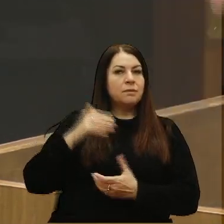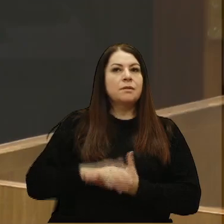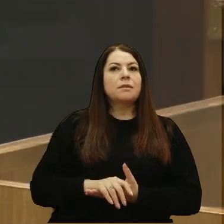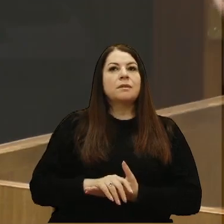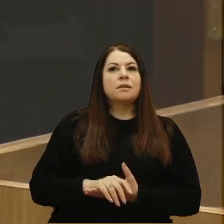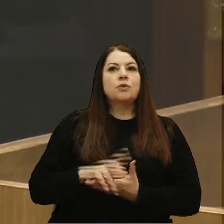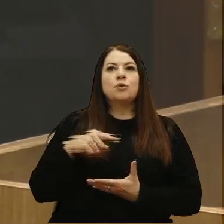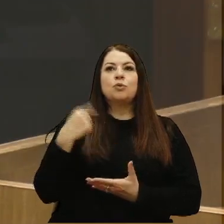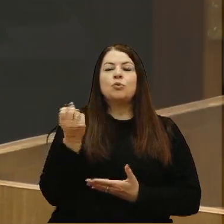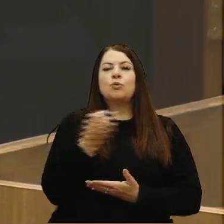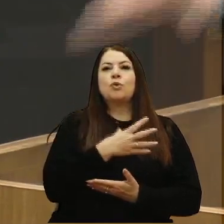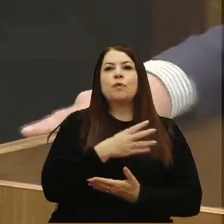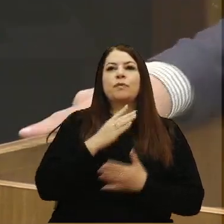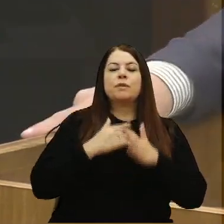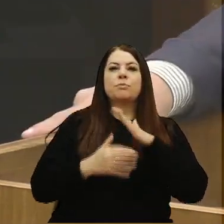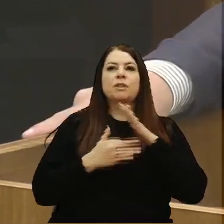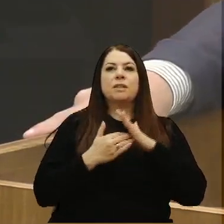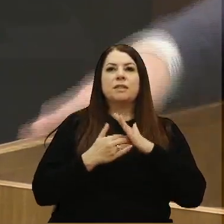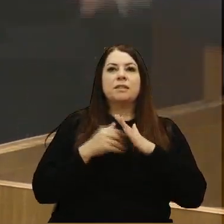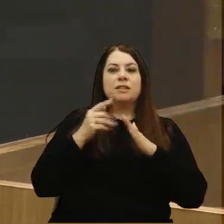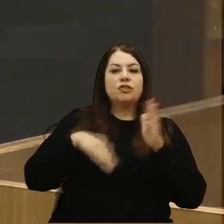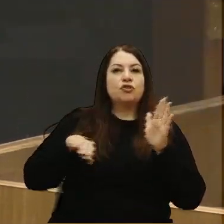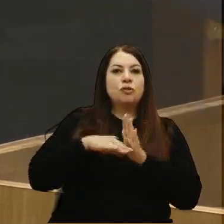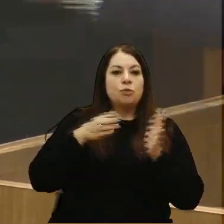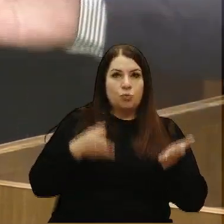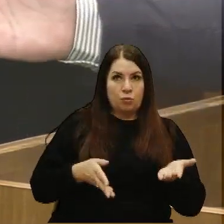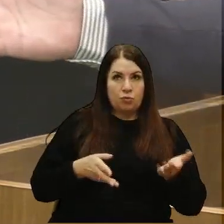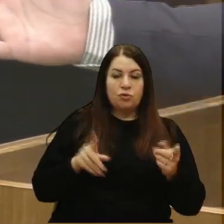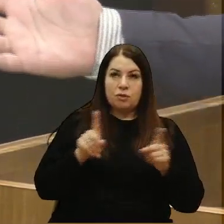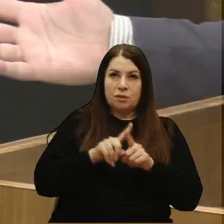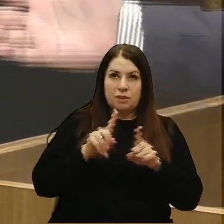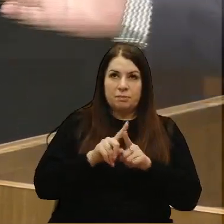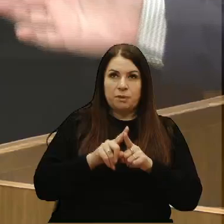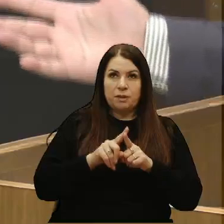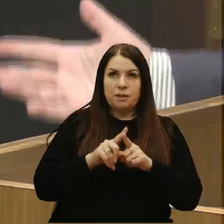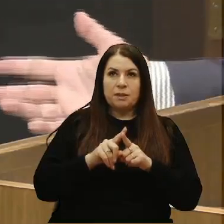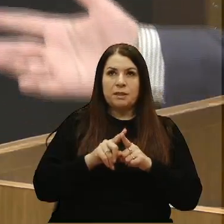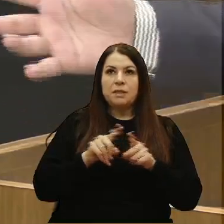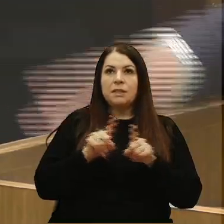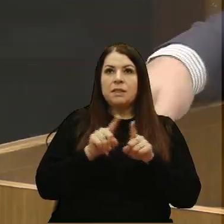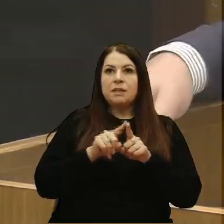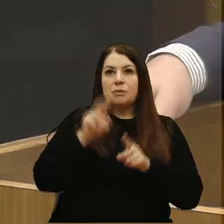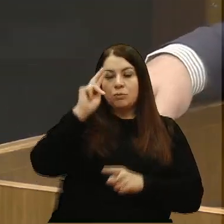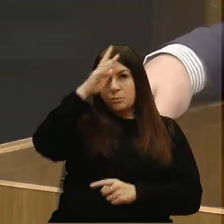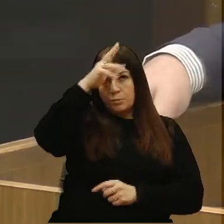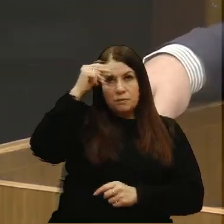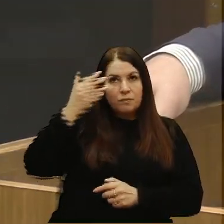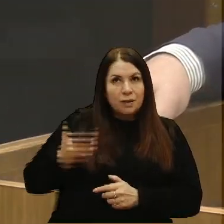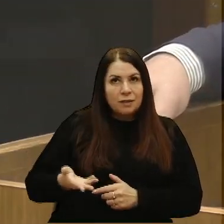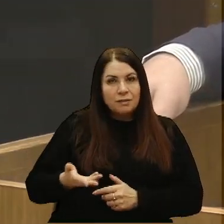dos novos imigrantes que chegam hoje, inclusive dos migrantes que são prefeitos.